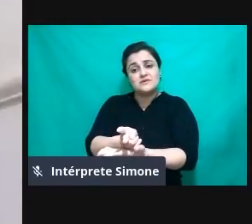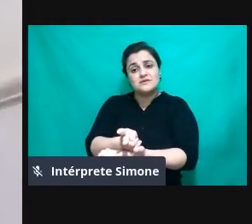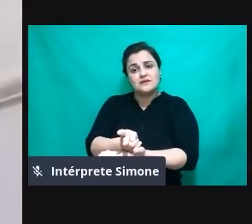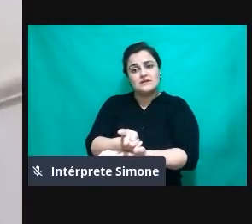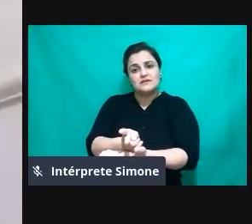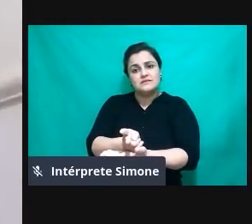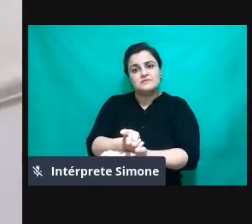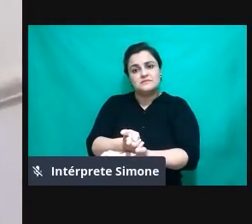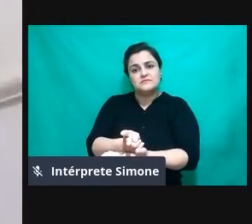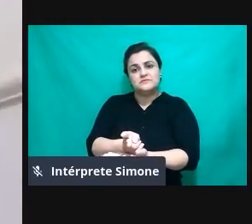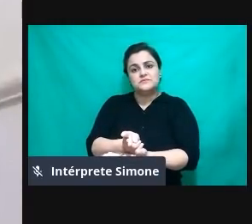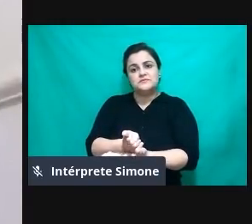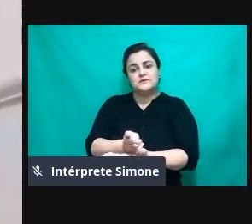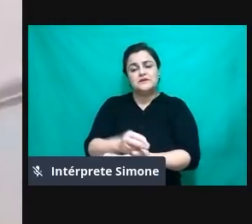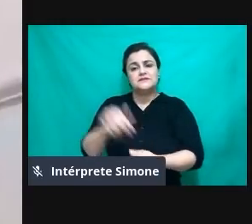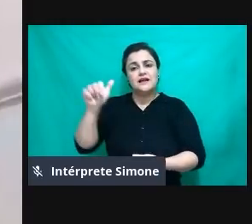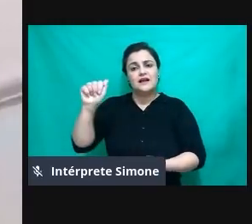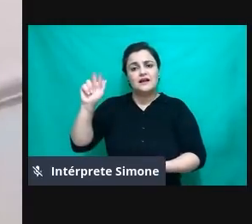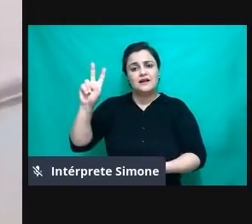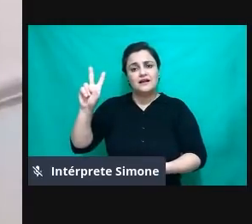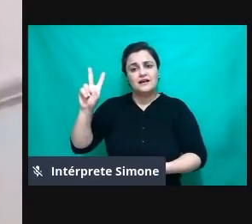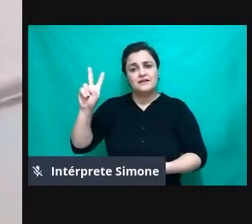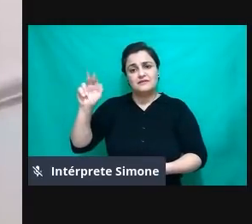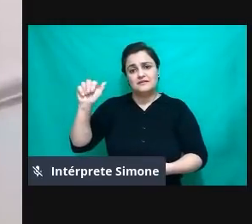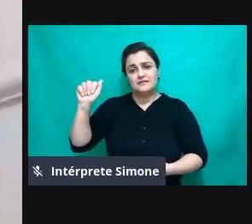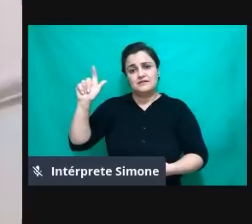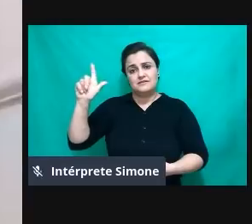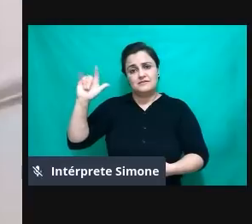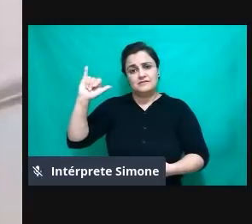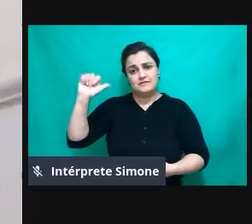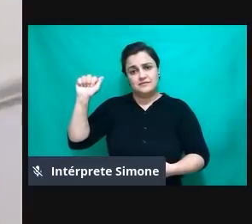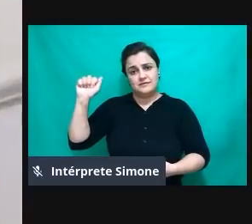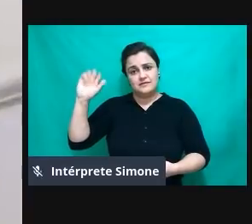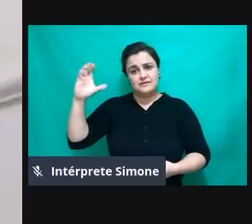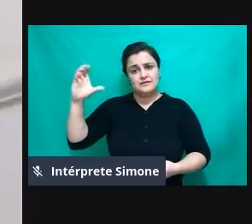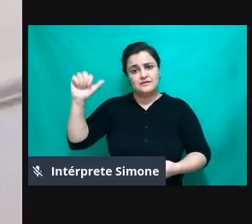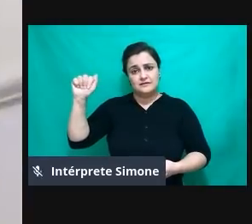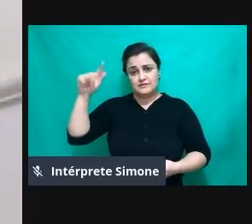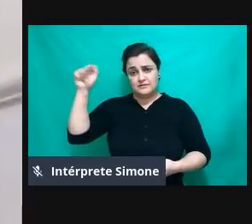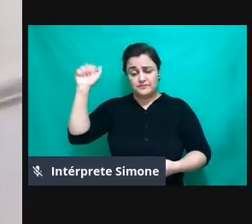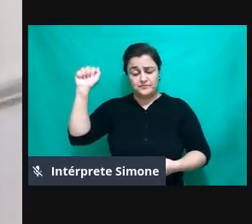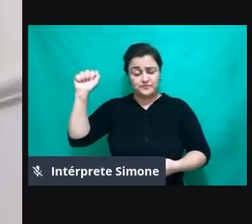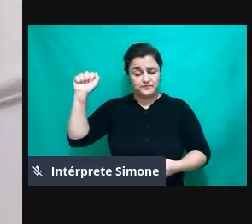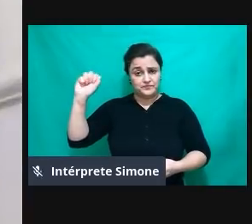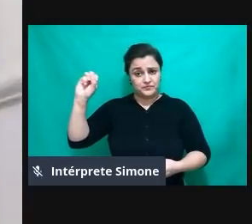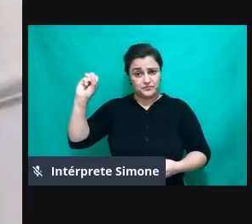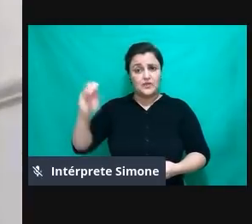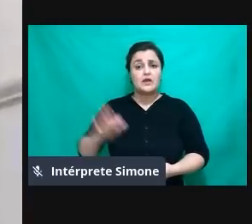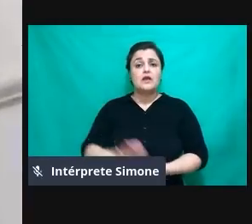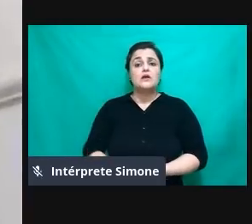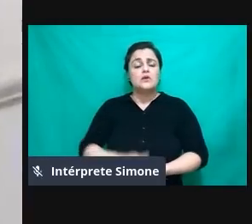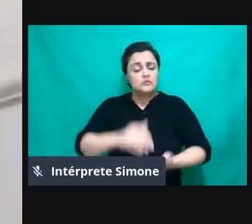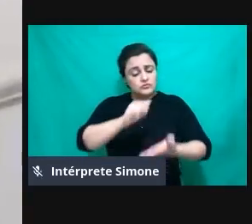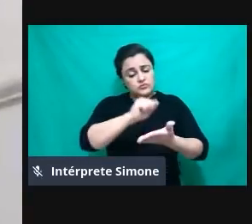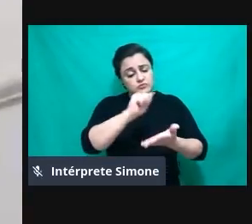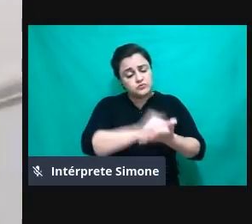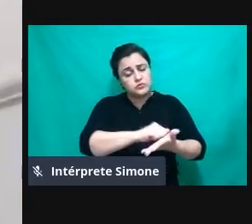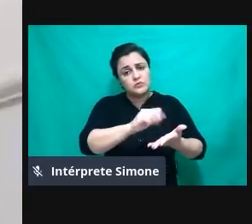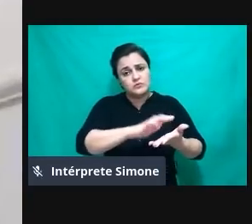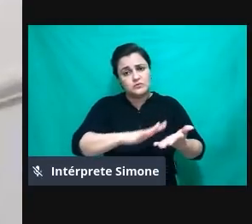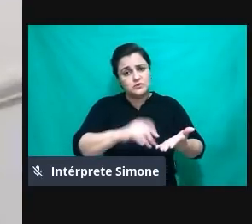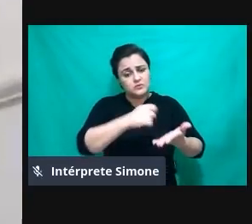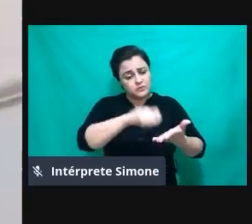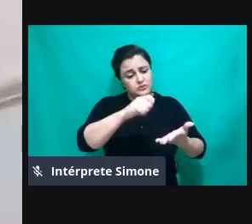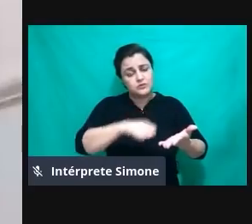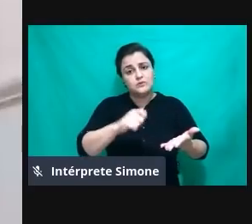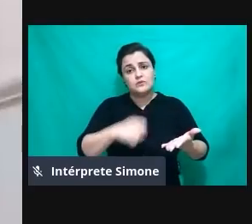que eu faço esse tipo de trabalho? Gente, se eu proporcionar um trabalho em grupo, se eu proporcionar para o meu aluno